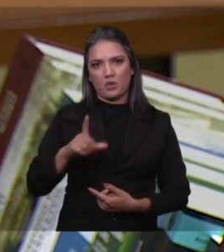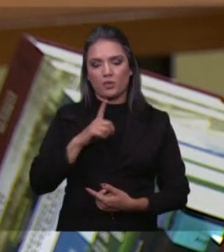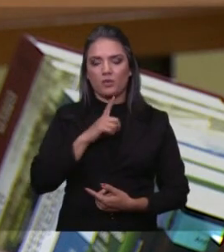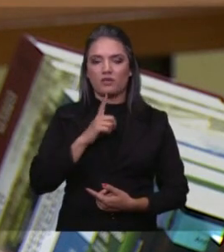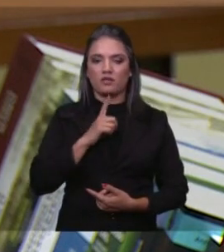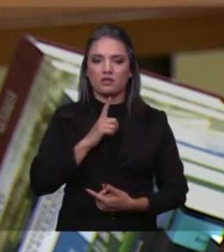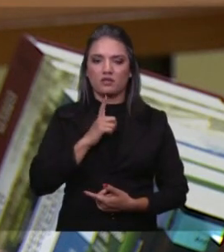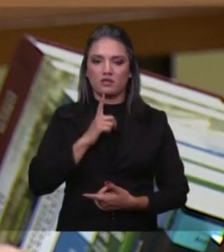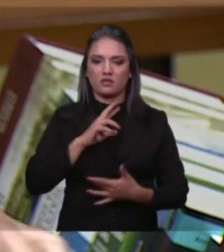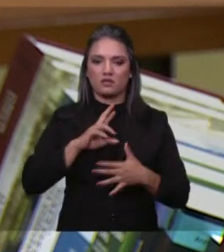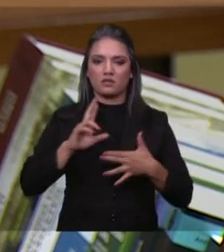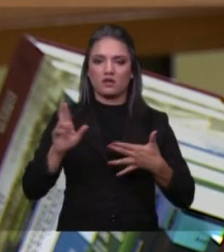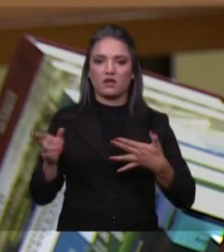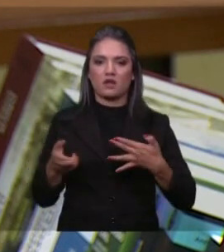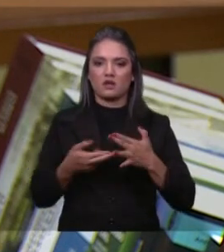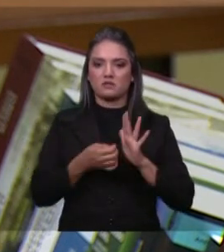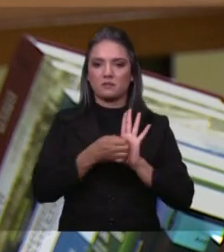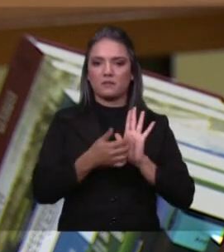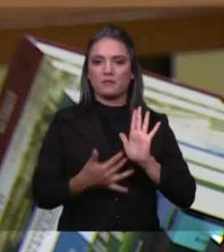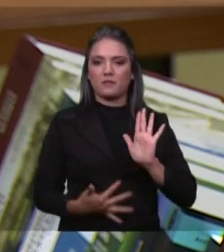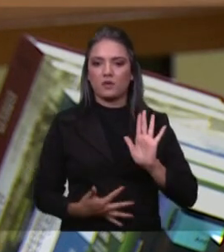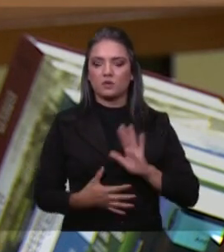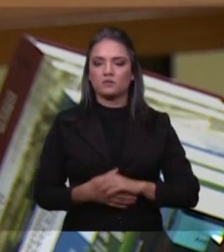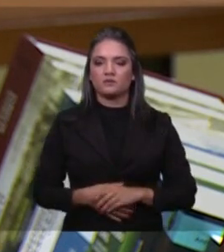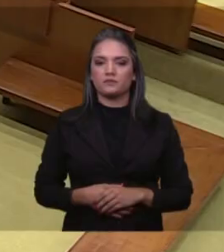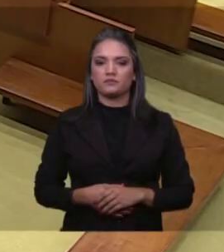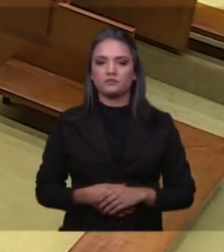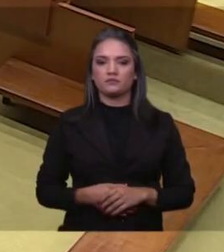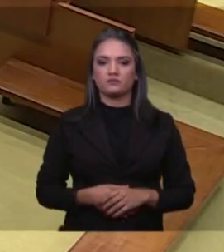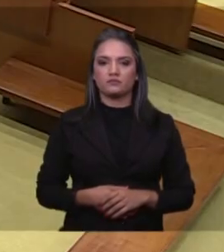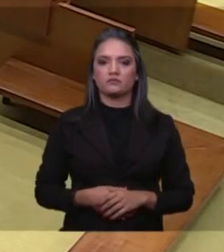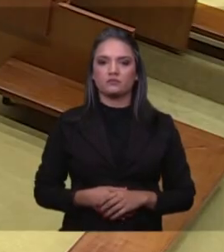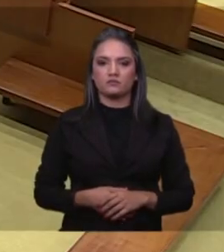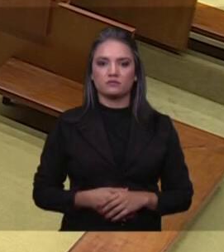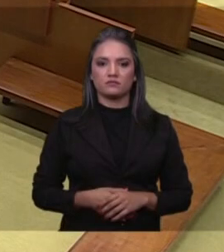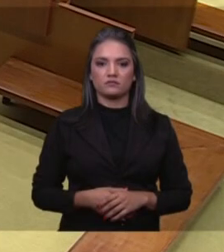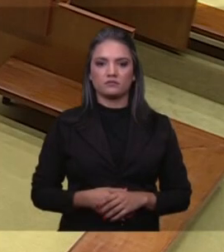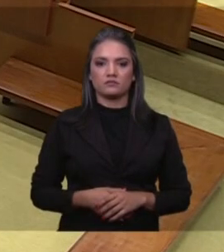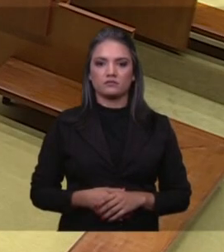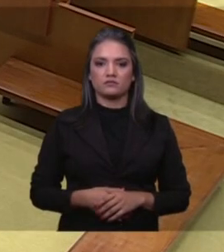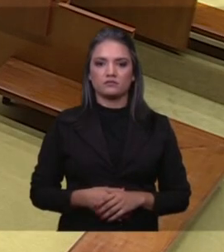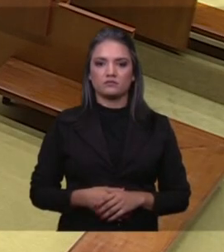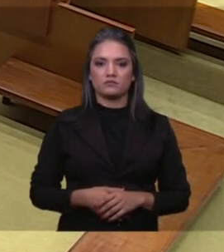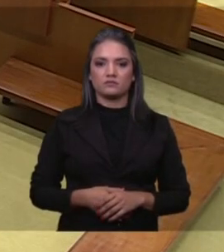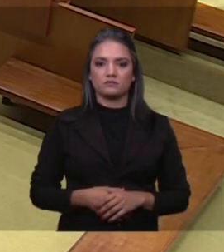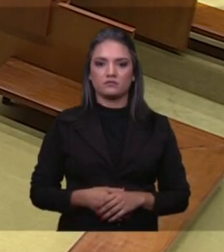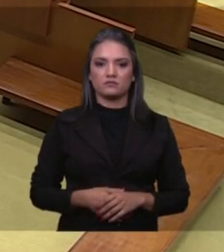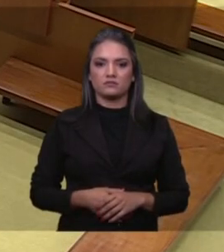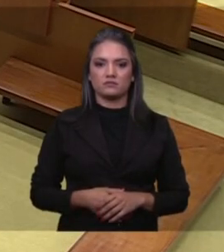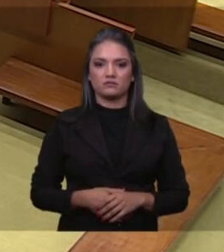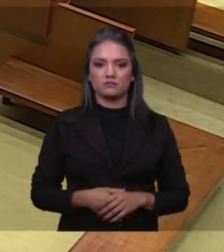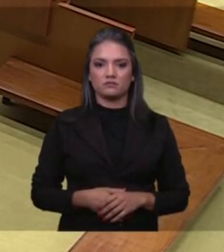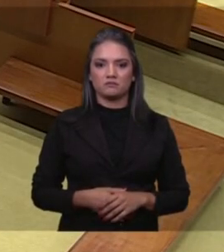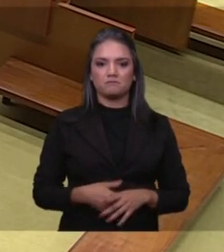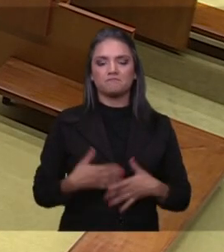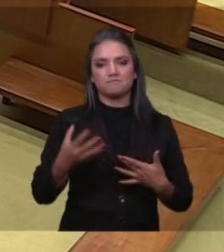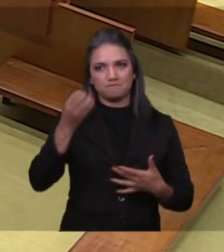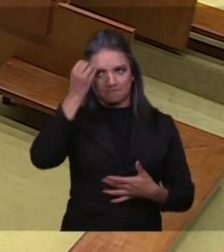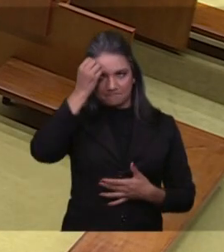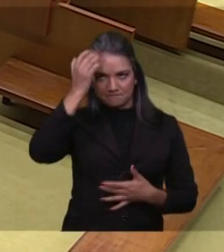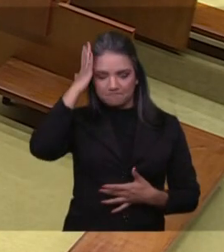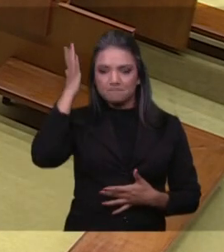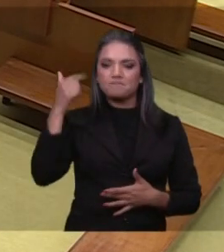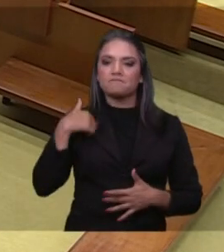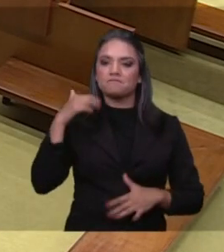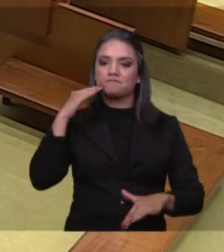nesses embargos de declaração. Ministro Fux, Vossa Excelência me permite, apenas claro, para entender, estou acompanhando o voto de Vossa Excelência, o que